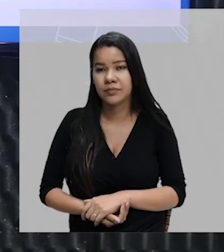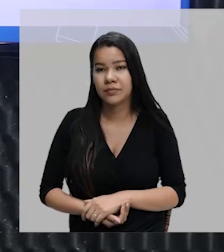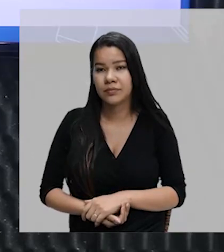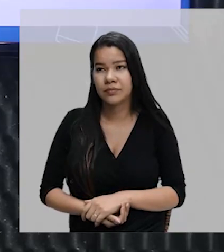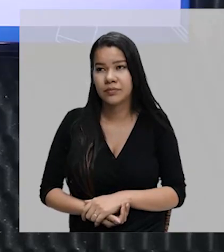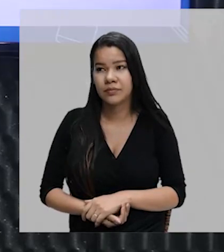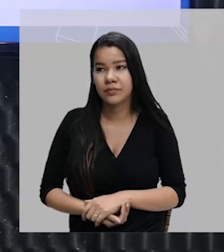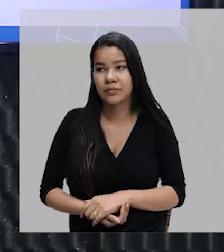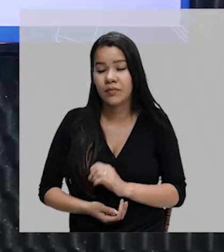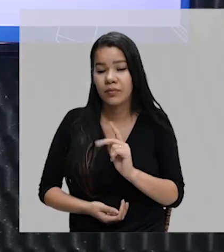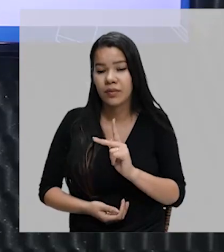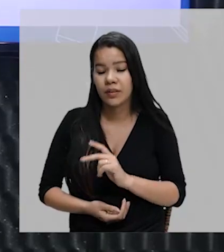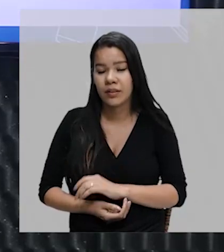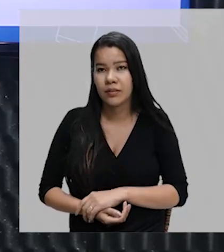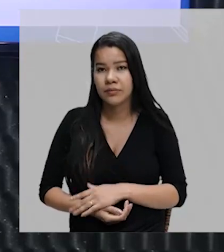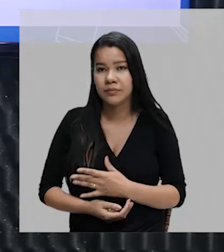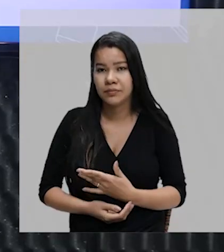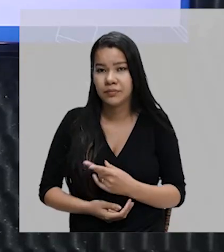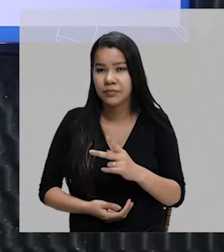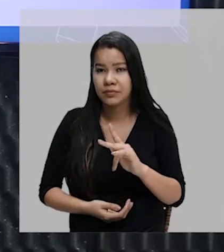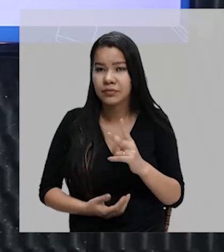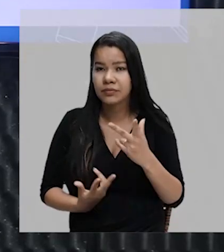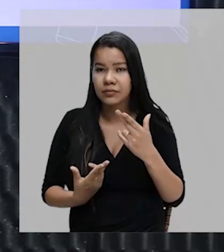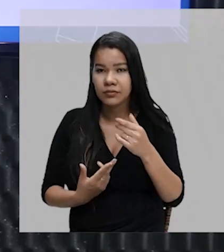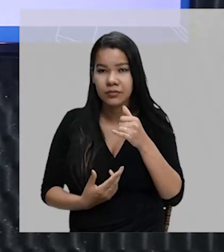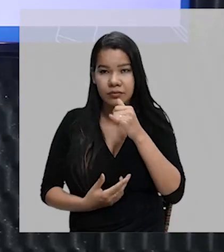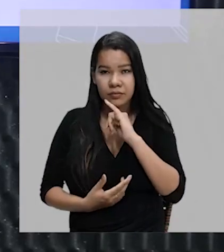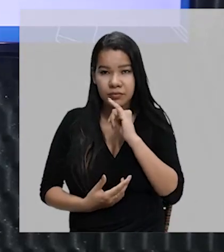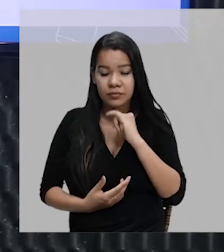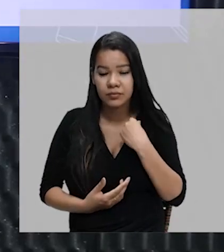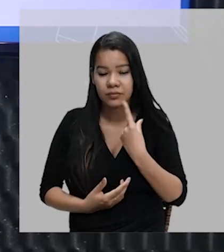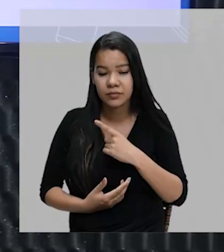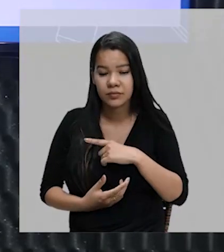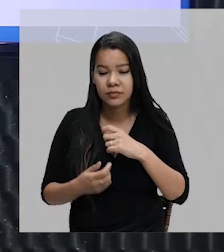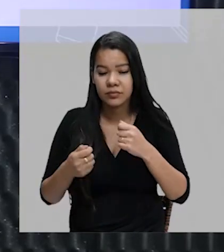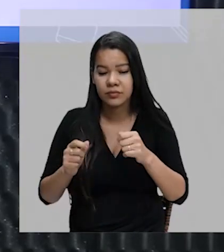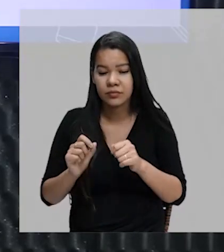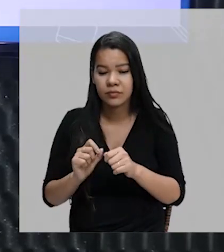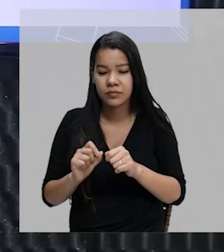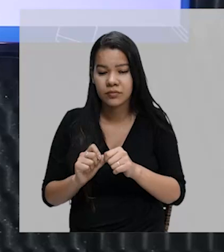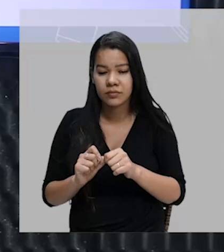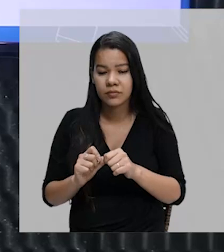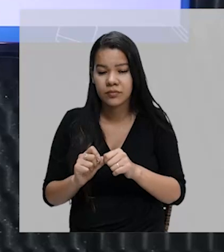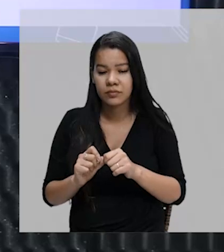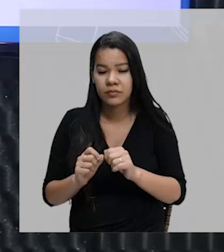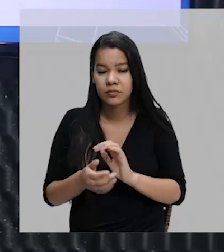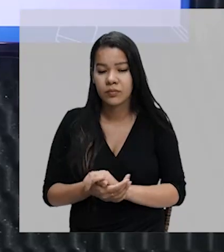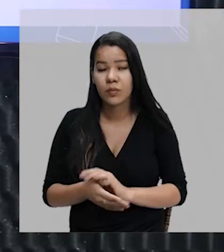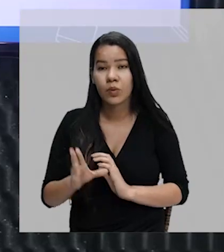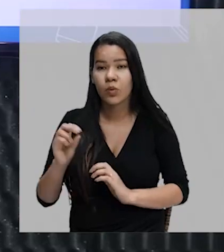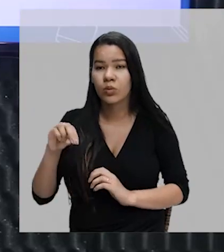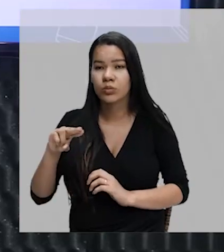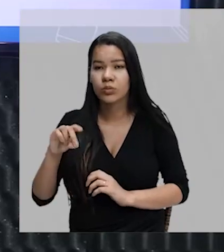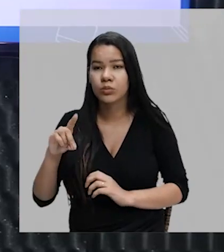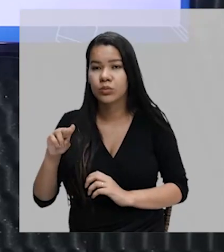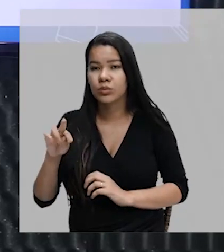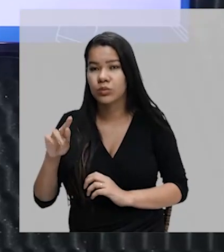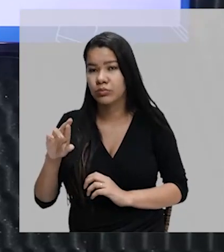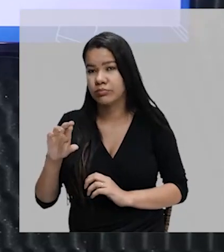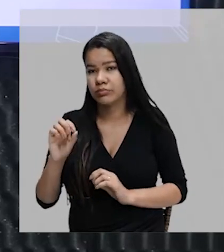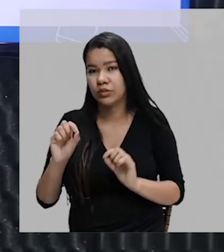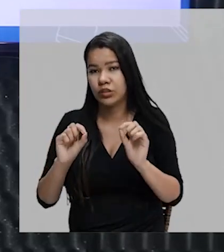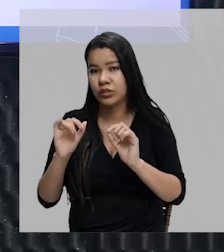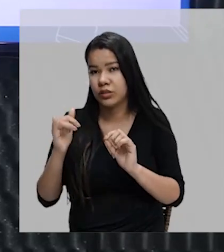que se afastar, tá ok? Então esse mesmo exemplo nós podemos fazer para um condutor qualquer. Então quando o ímã ele vem se